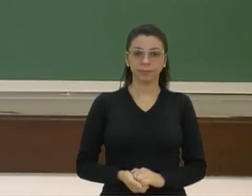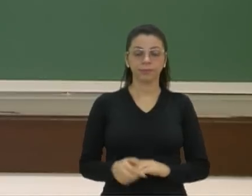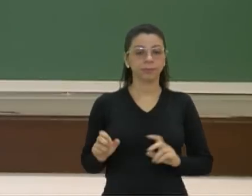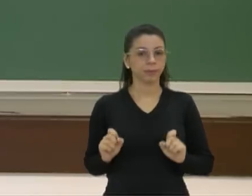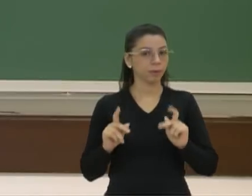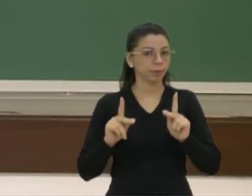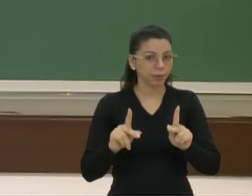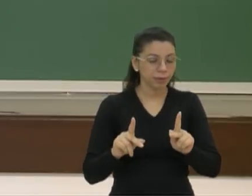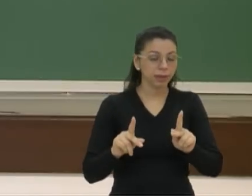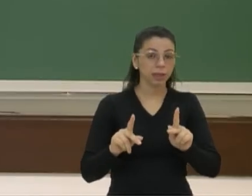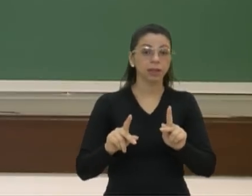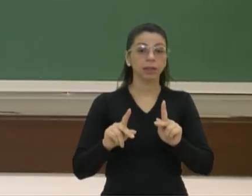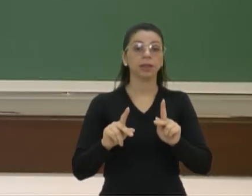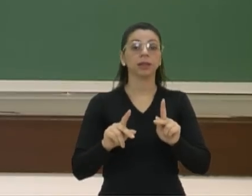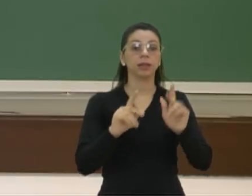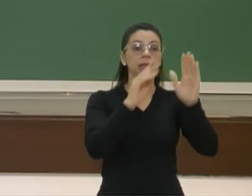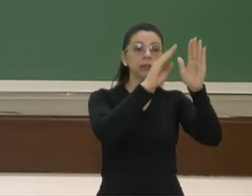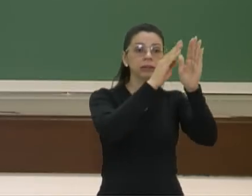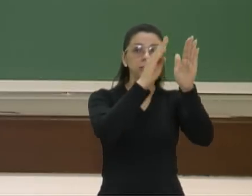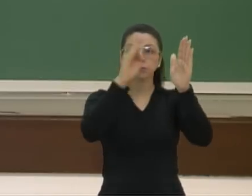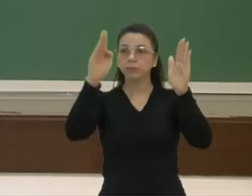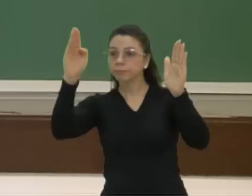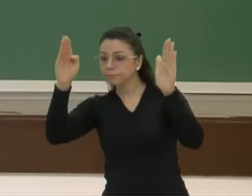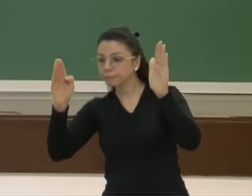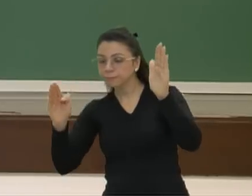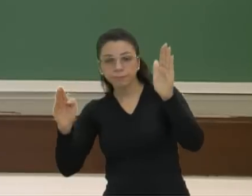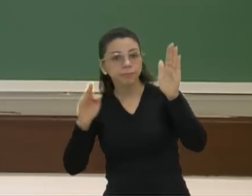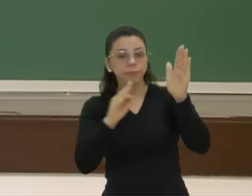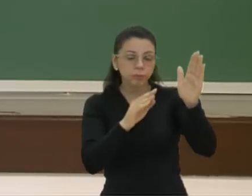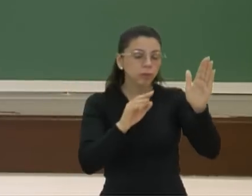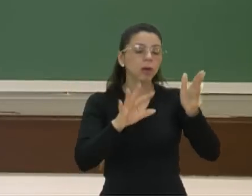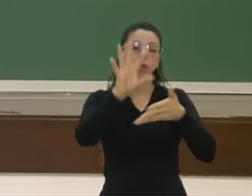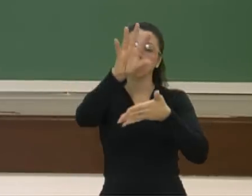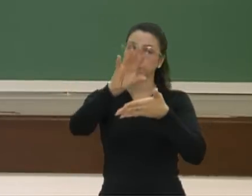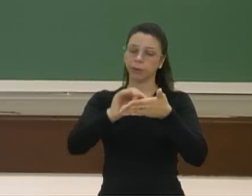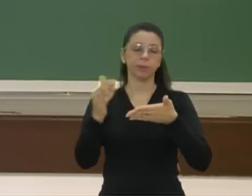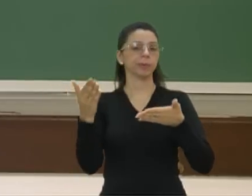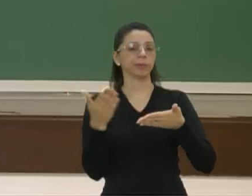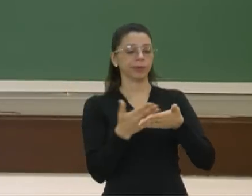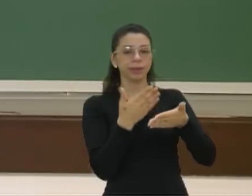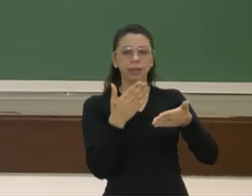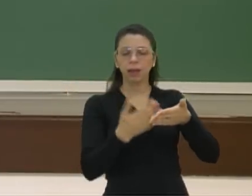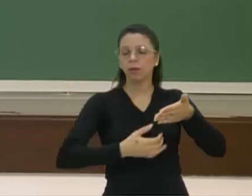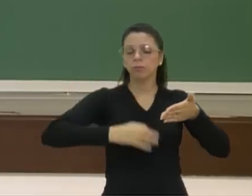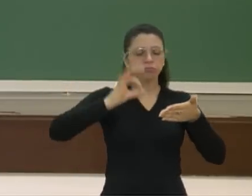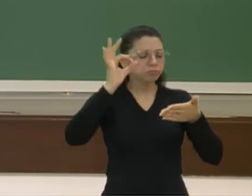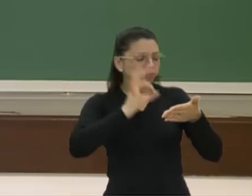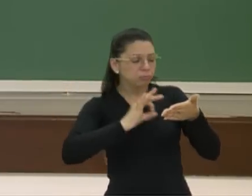Ótimo! Esse mapa conceitual está copiado no seu caderno, bem caprichado,